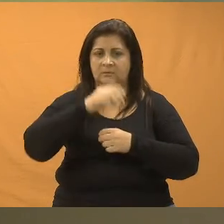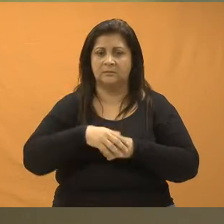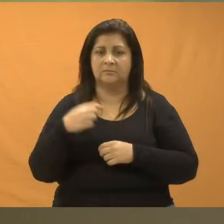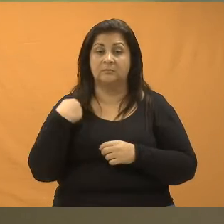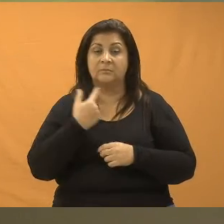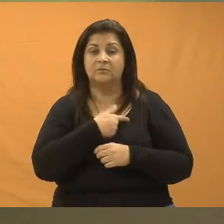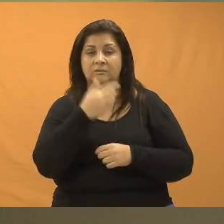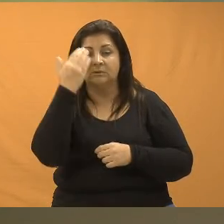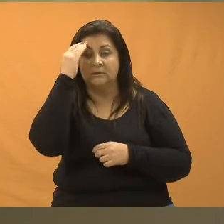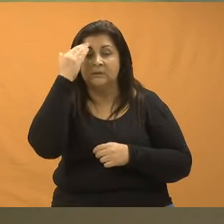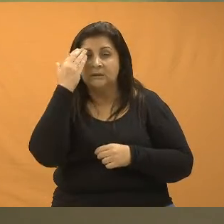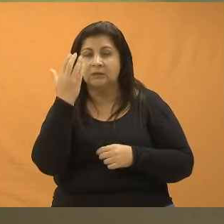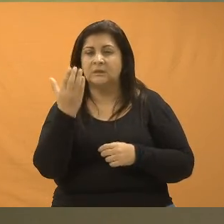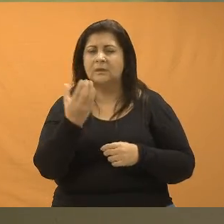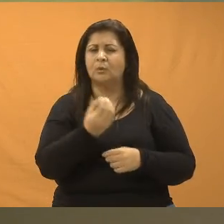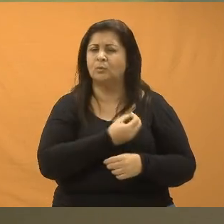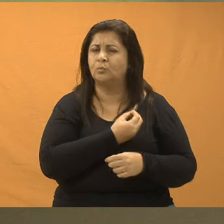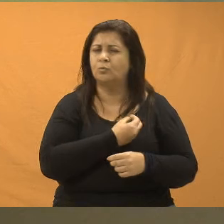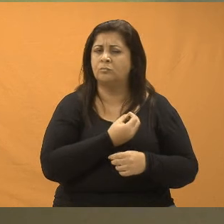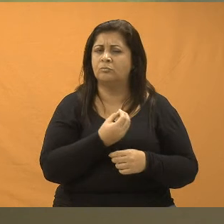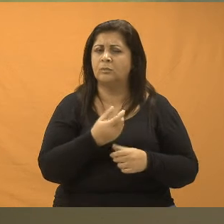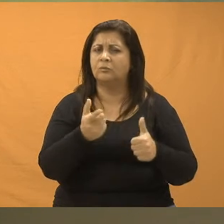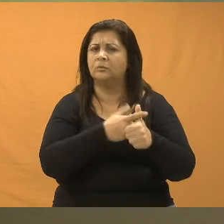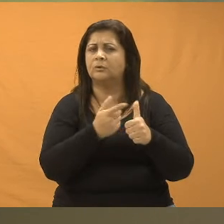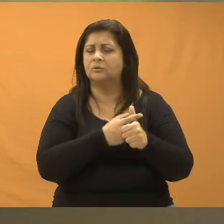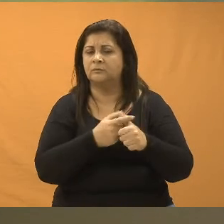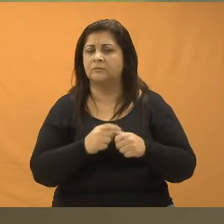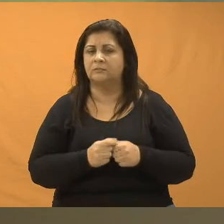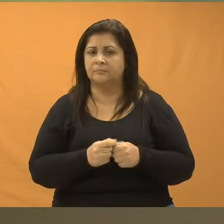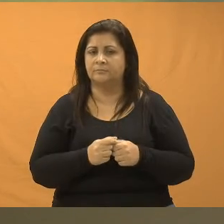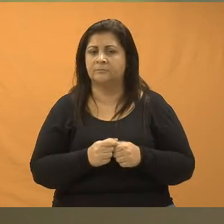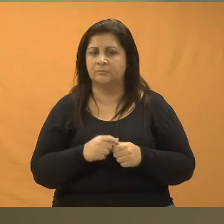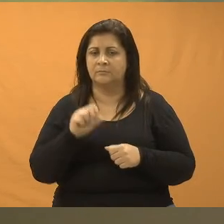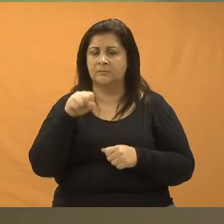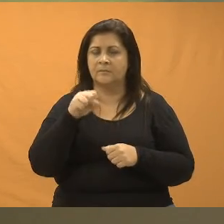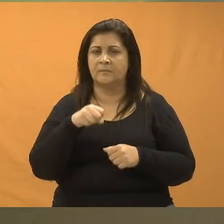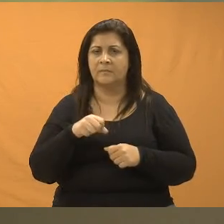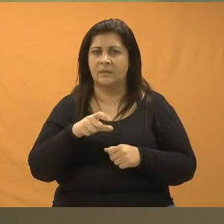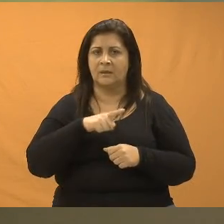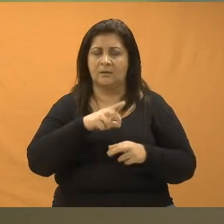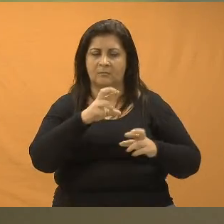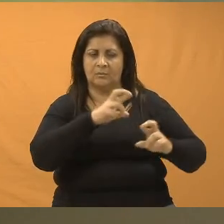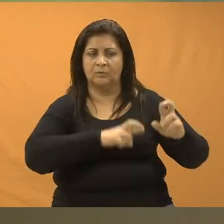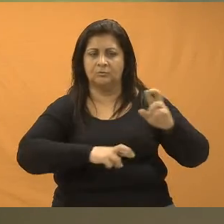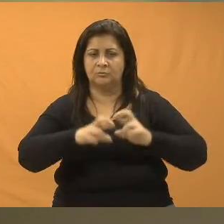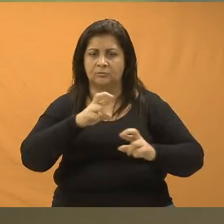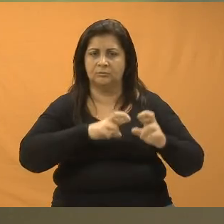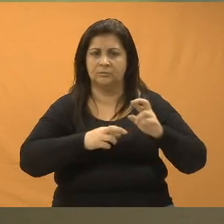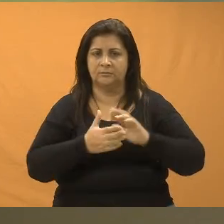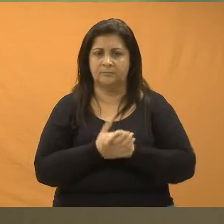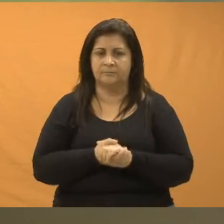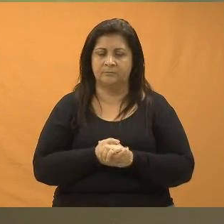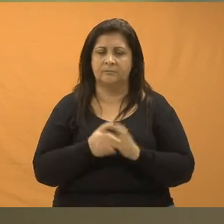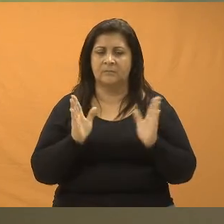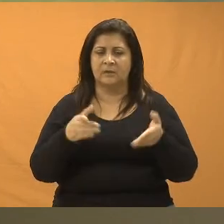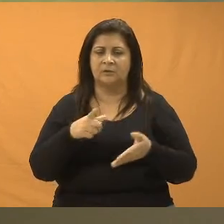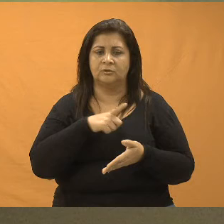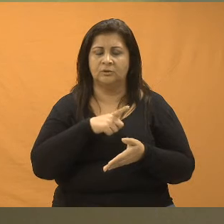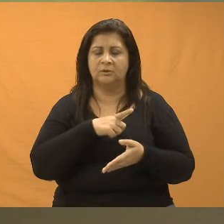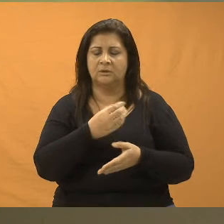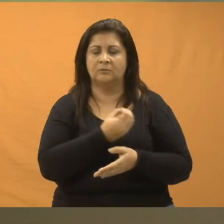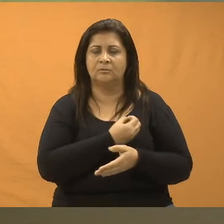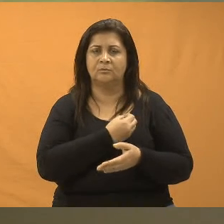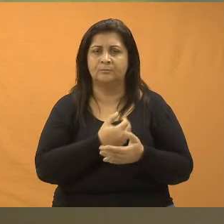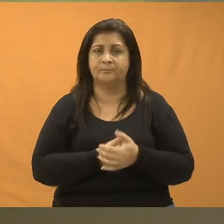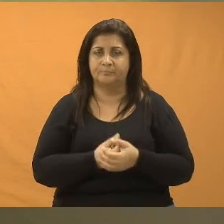entender dos números, as dívidas. A Prefeitura de Jacareí colocou uma auditoria lá dentro e a gente já tem esses